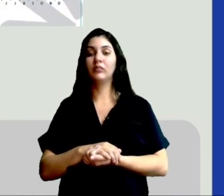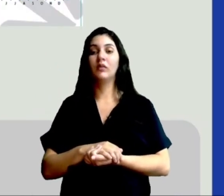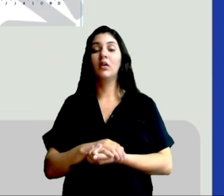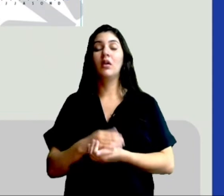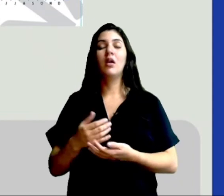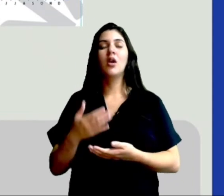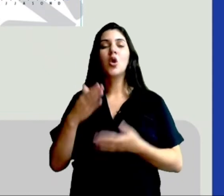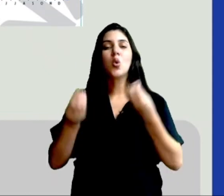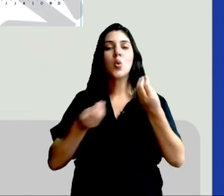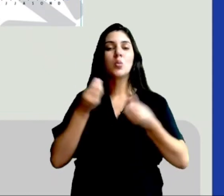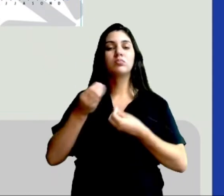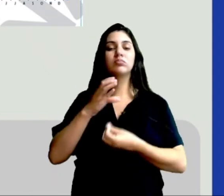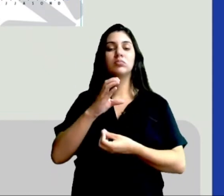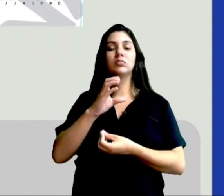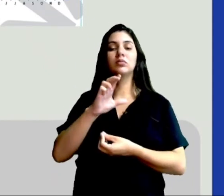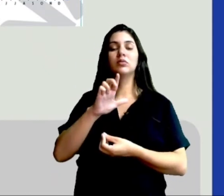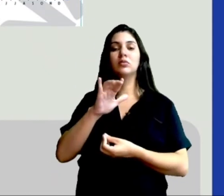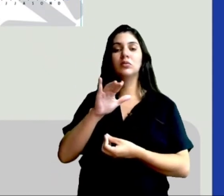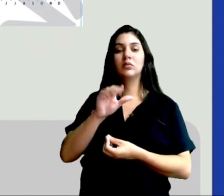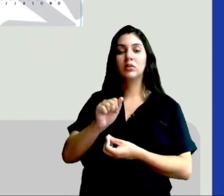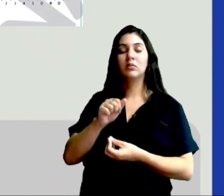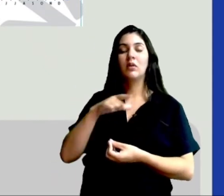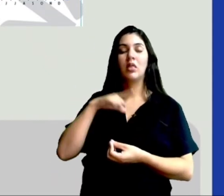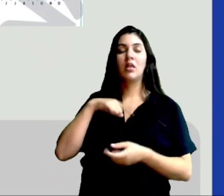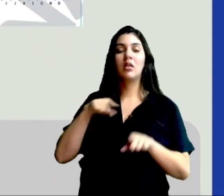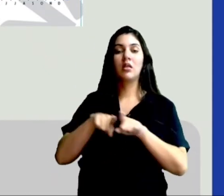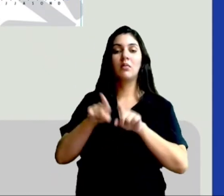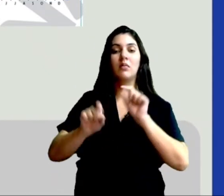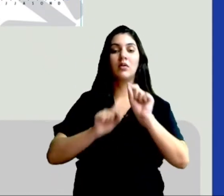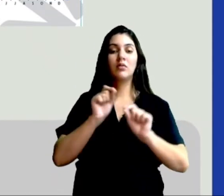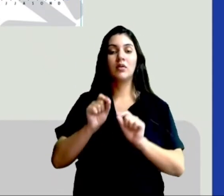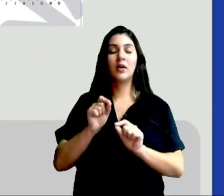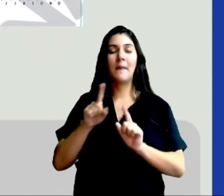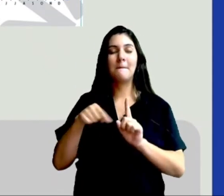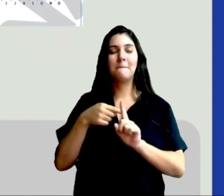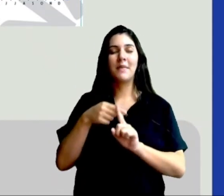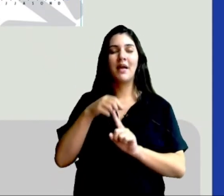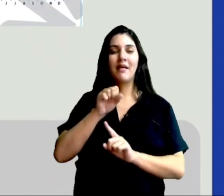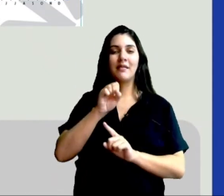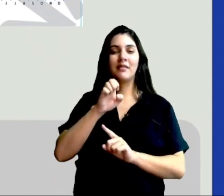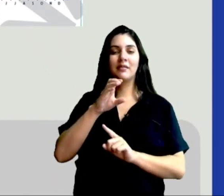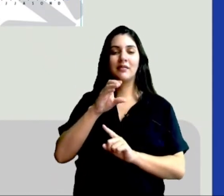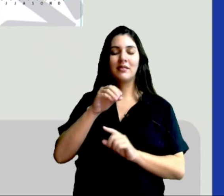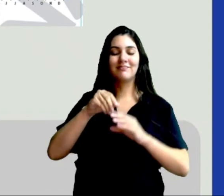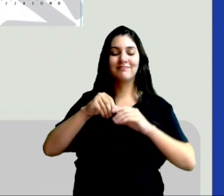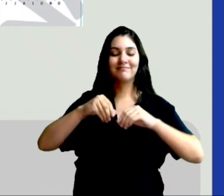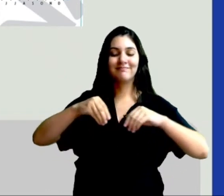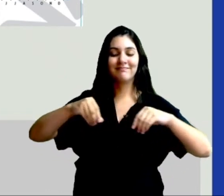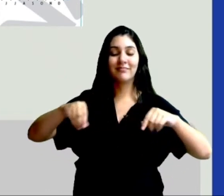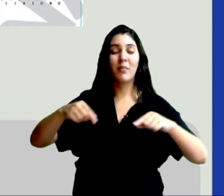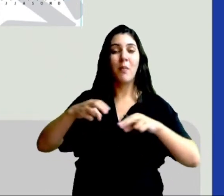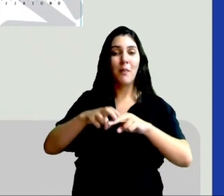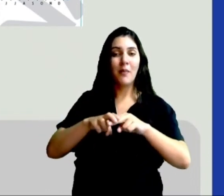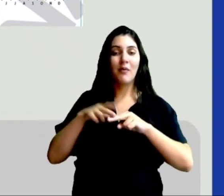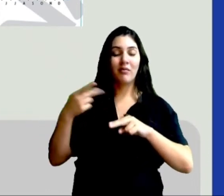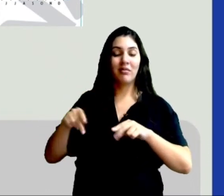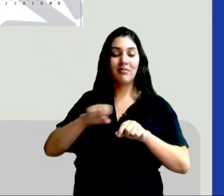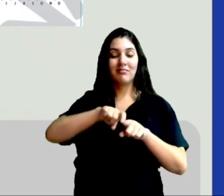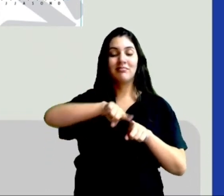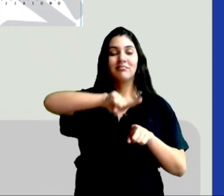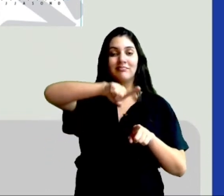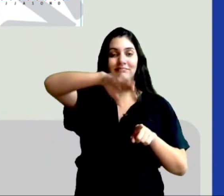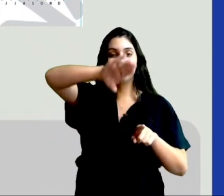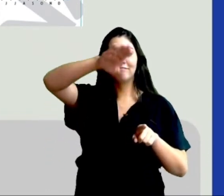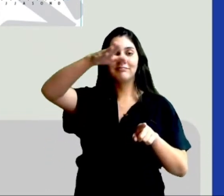No clima, nós vamos ter também um clima um pouco mais seco, muito explicado por conta desse relevo, né? Esse